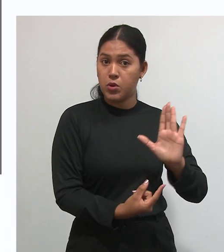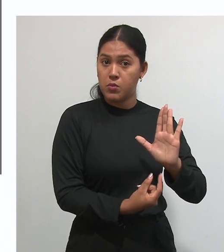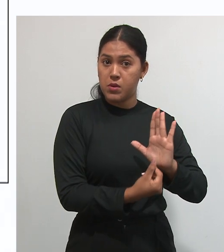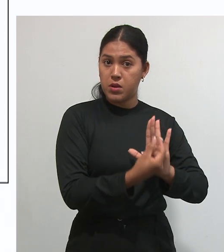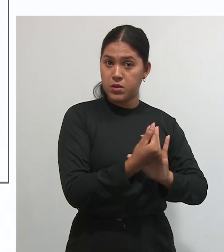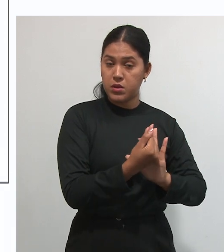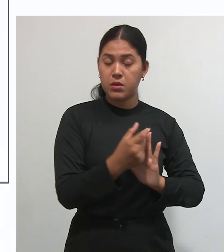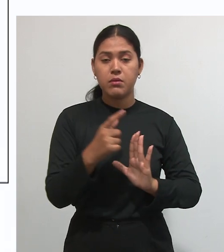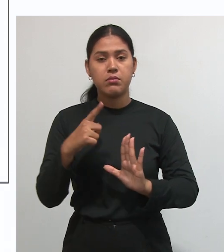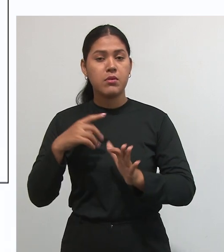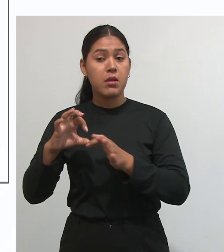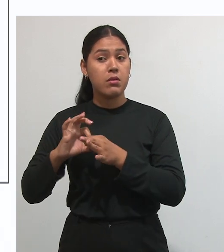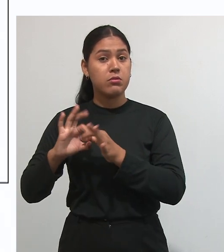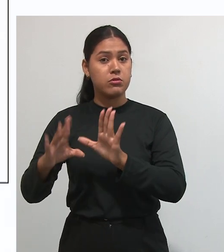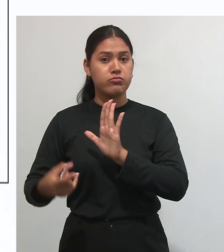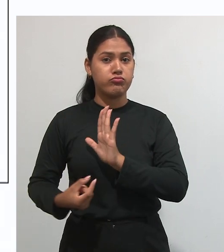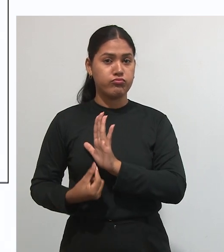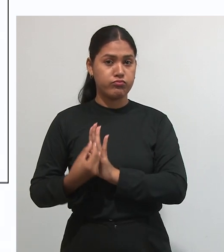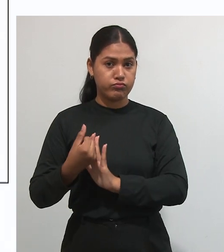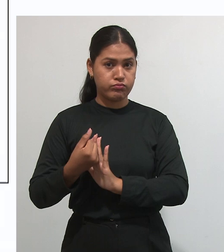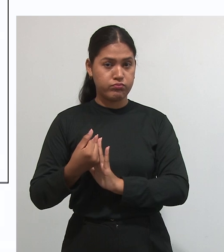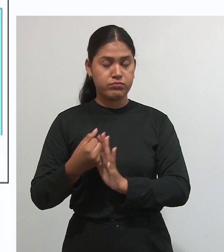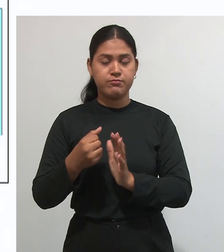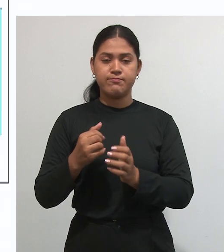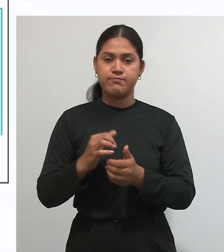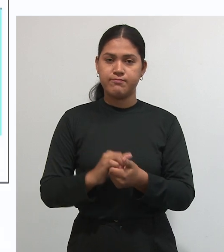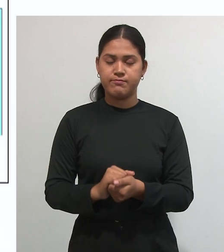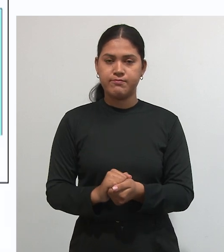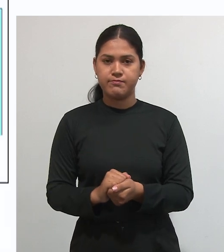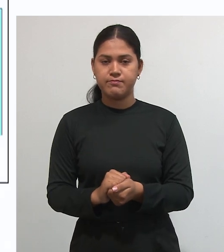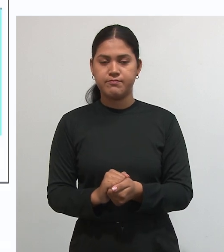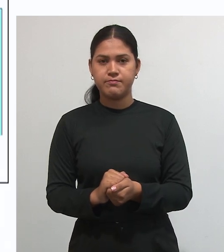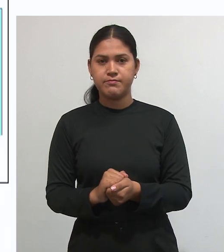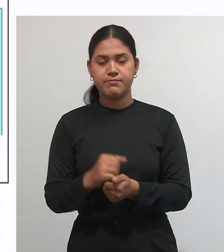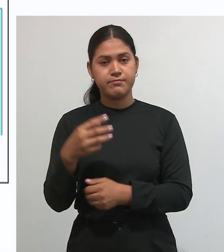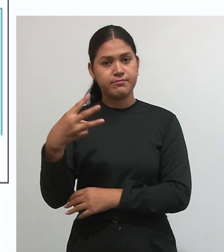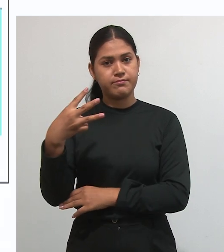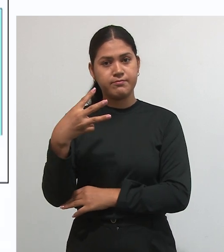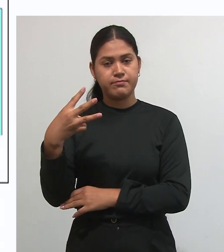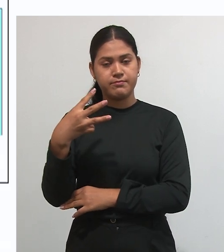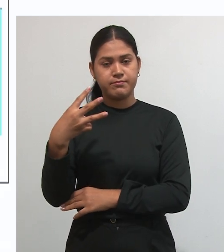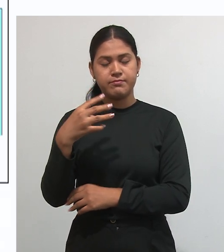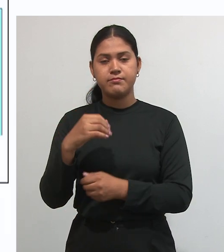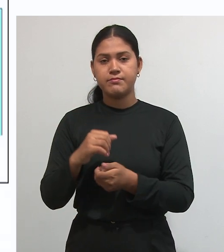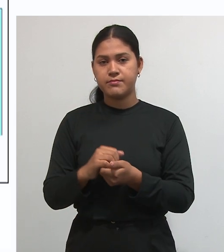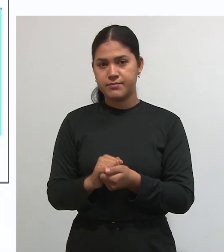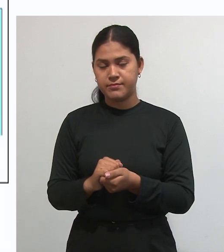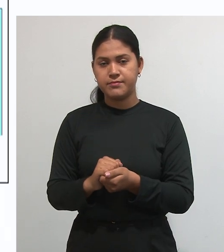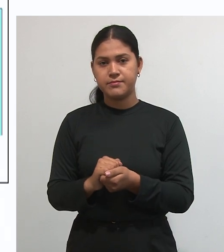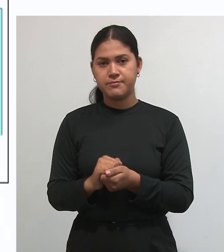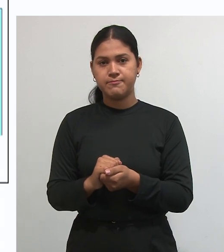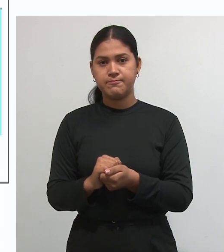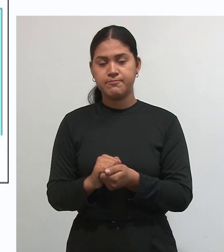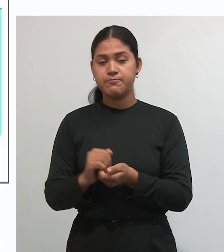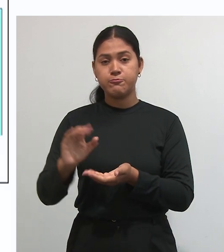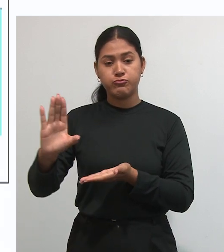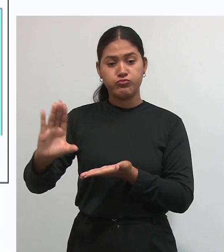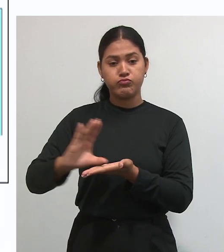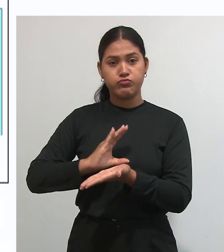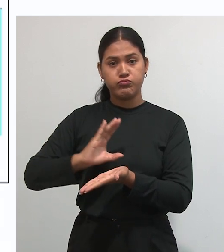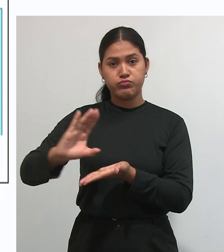extra-orçamentária. No 3, aqui, temos aqui o recebimento